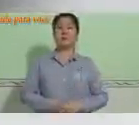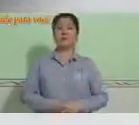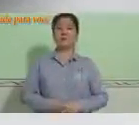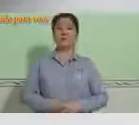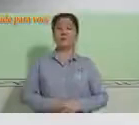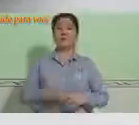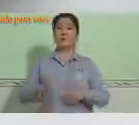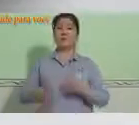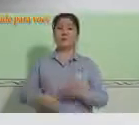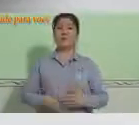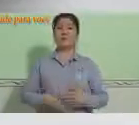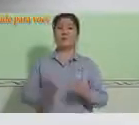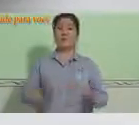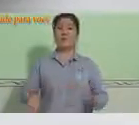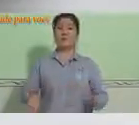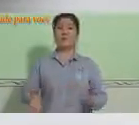Além disso, vírgula,